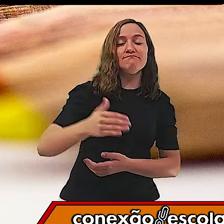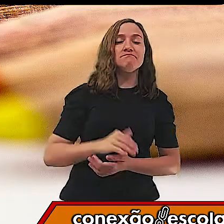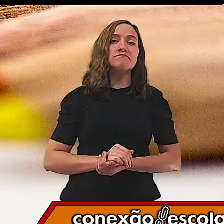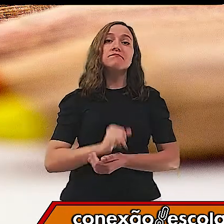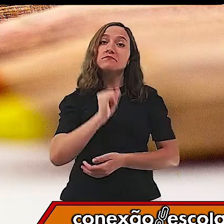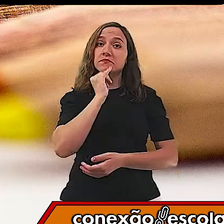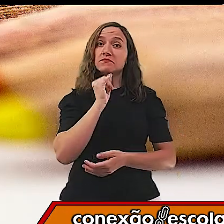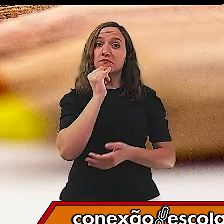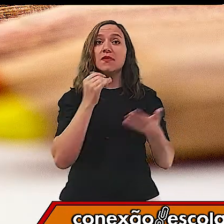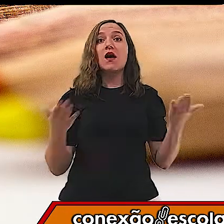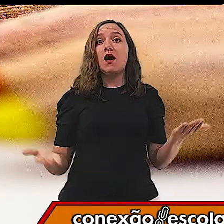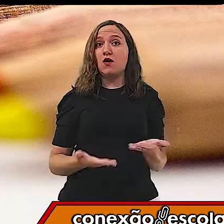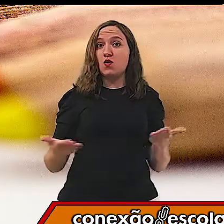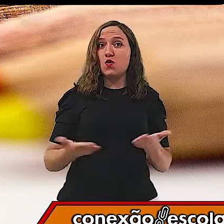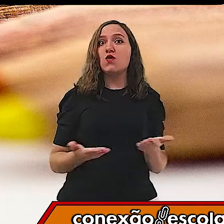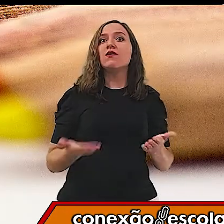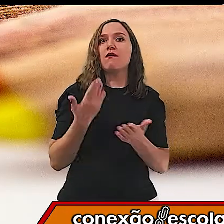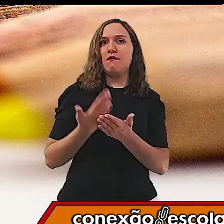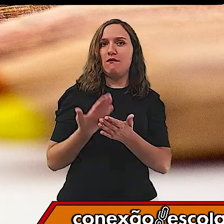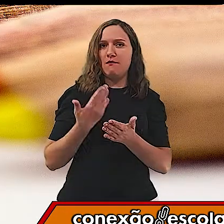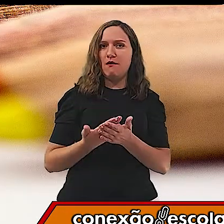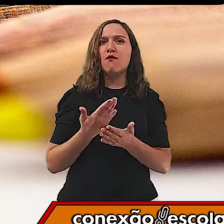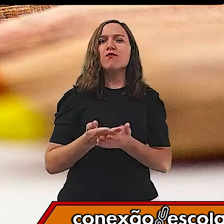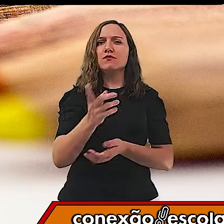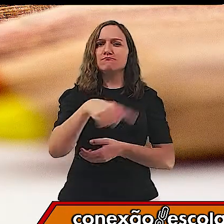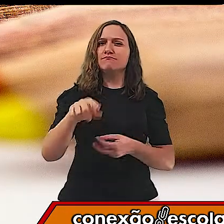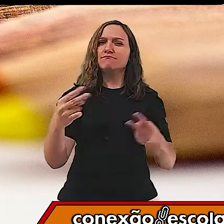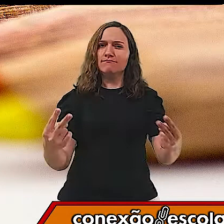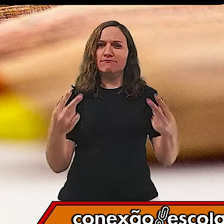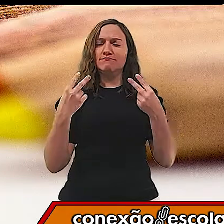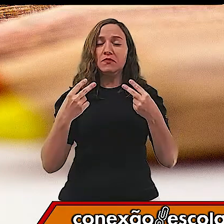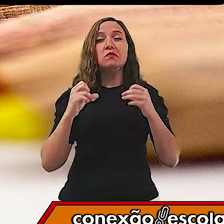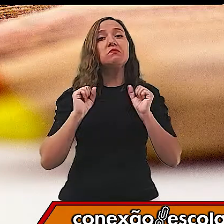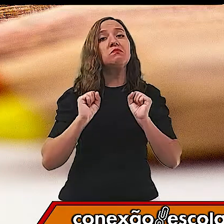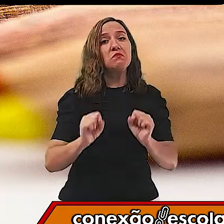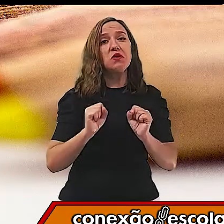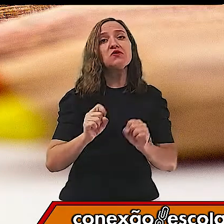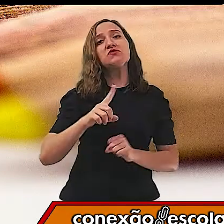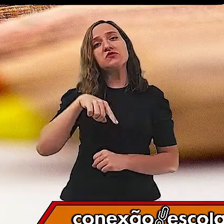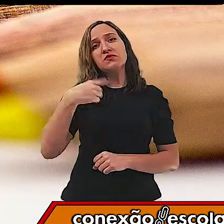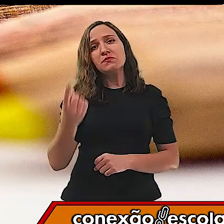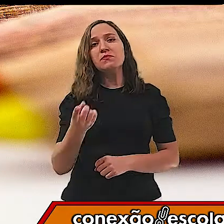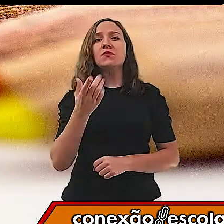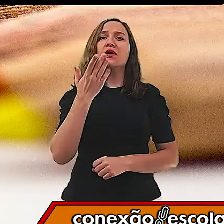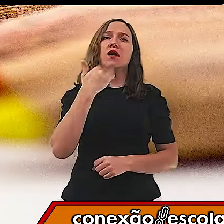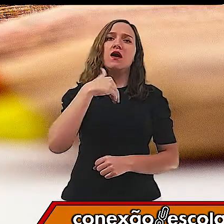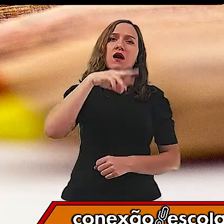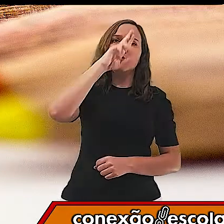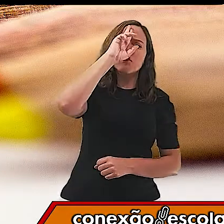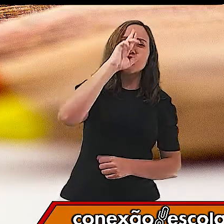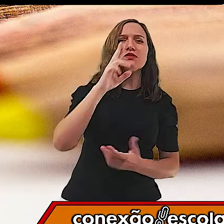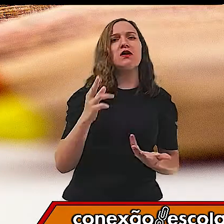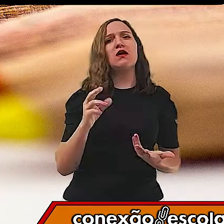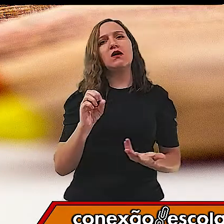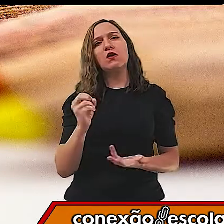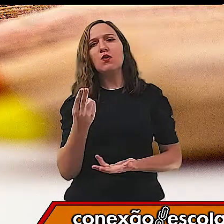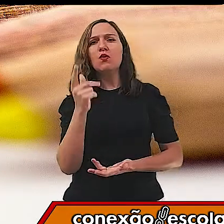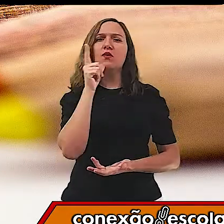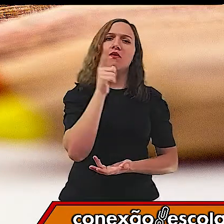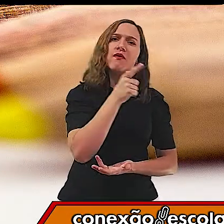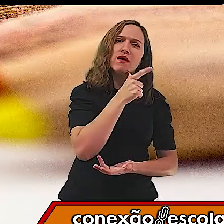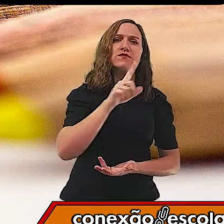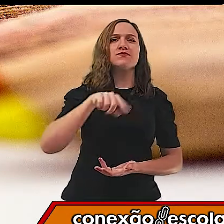está assistindo a videoaula e pode ser que você vai almoçar ou lanchar mais